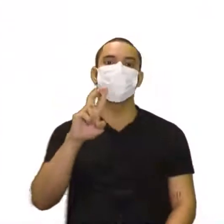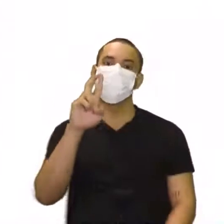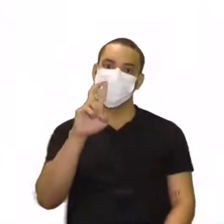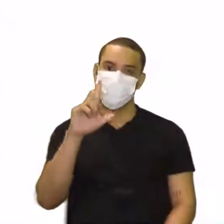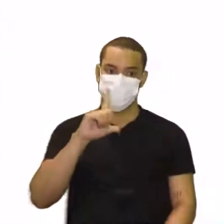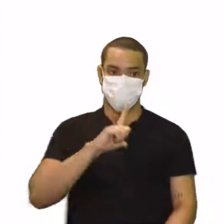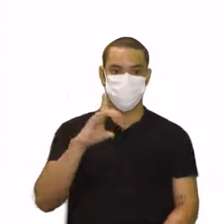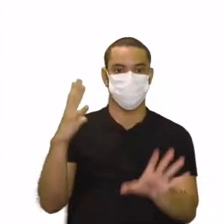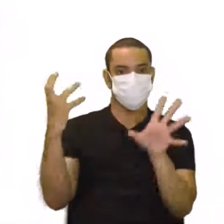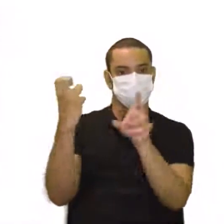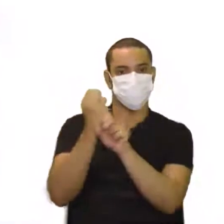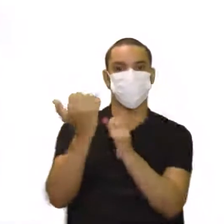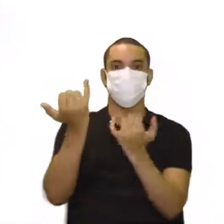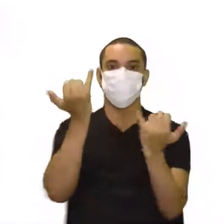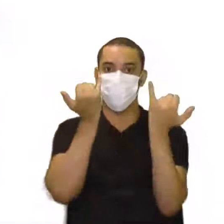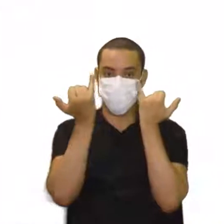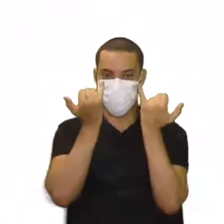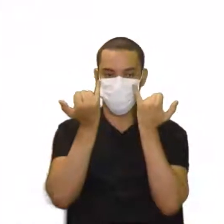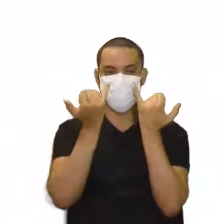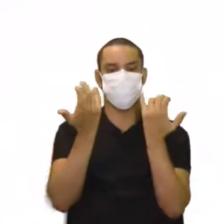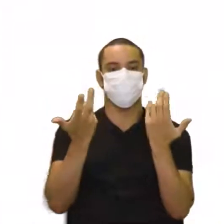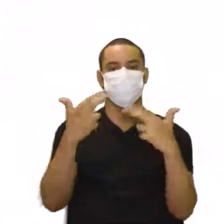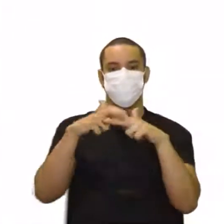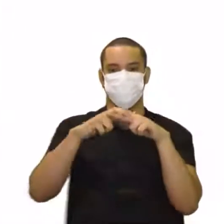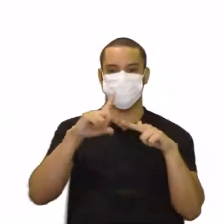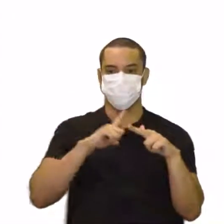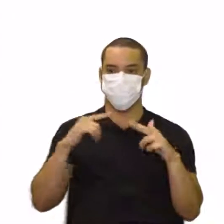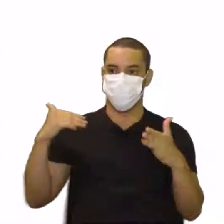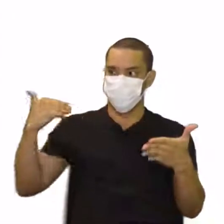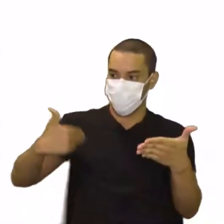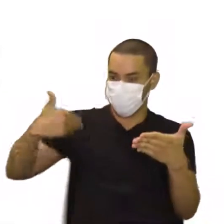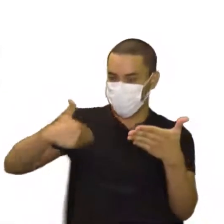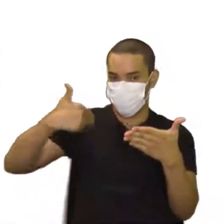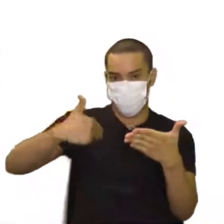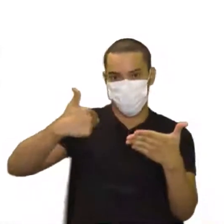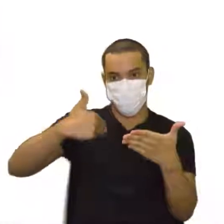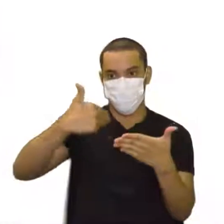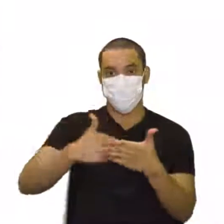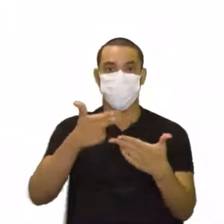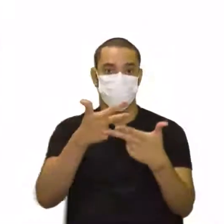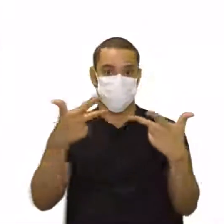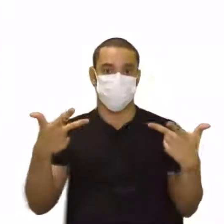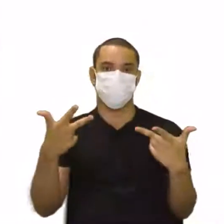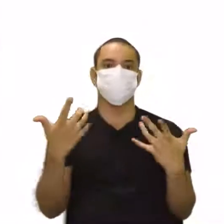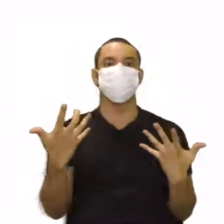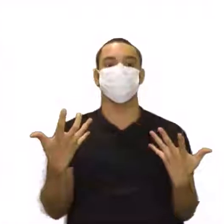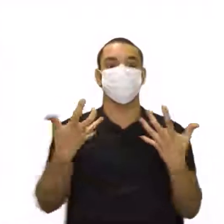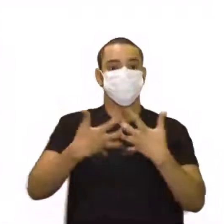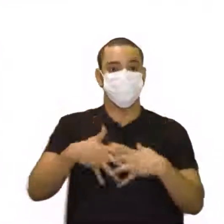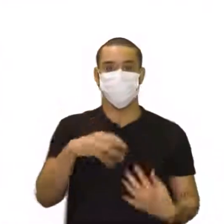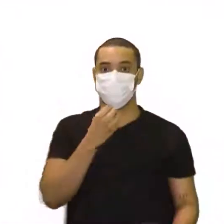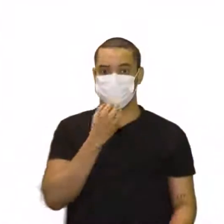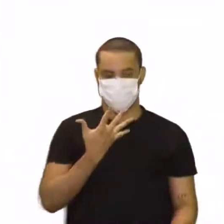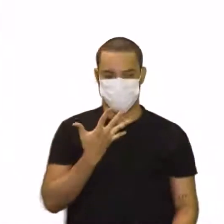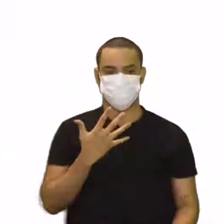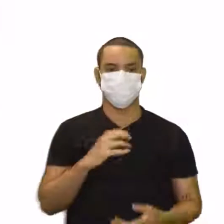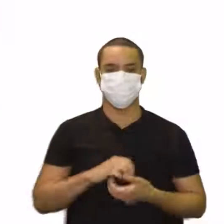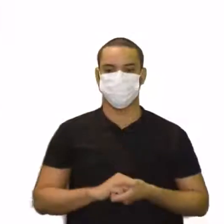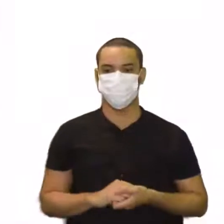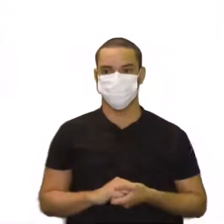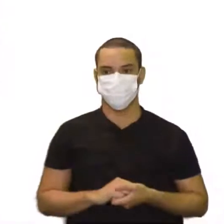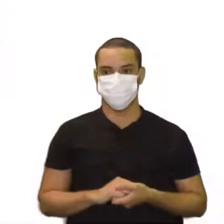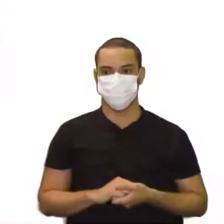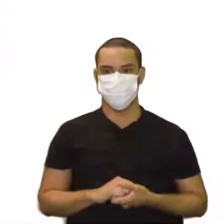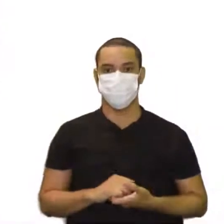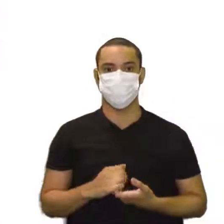o coletor, então ele tem toda uma sériezinha de coisinhas aqui para o seu funcionamento, tá? E aqui, como eu